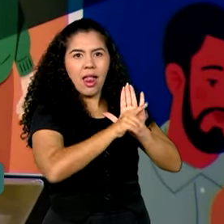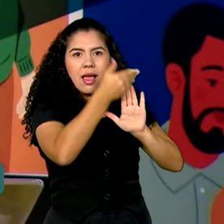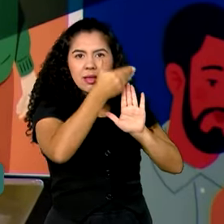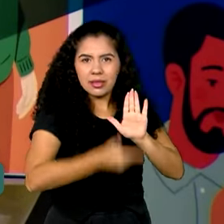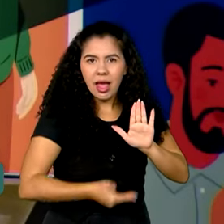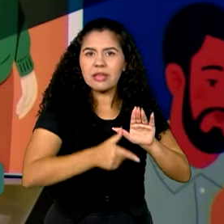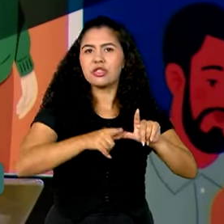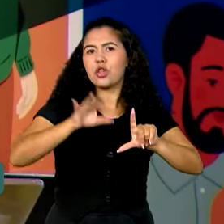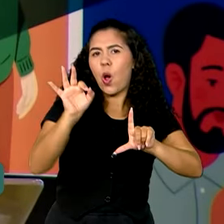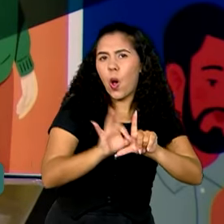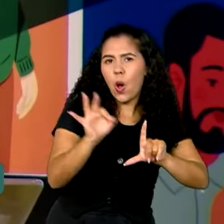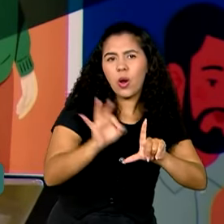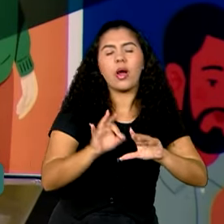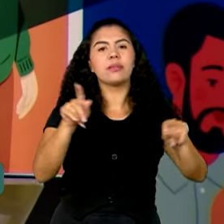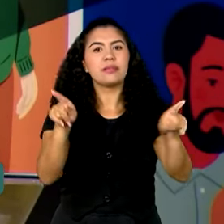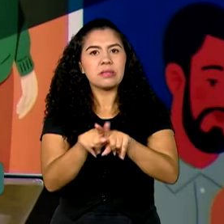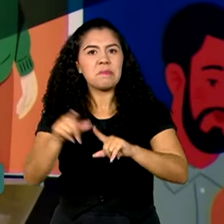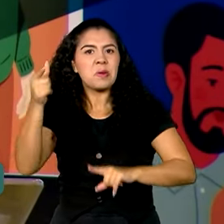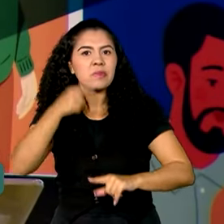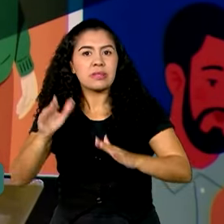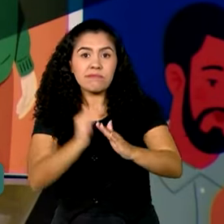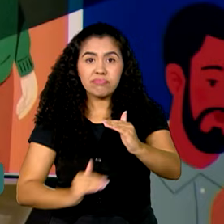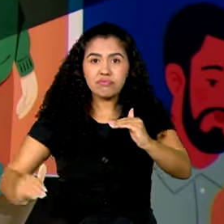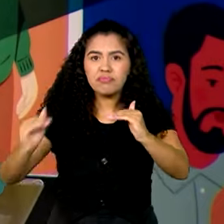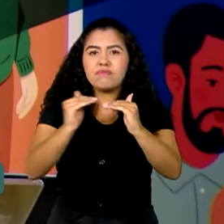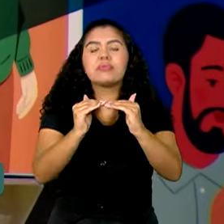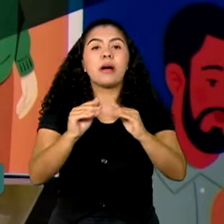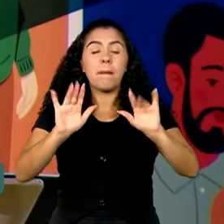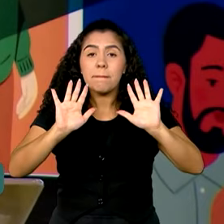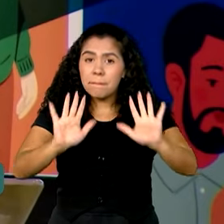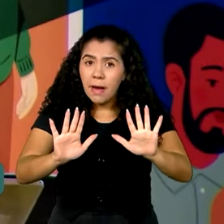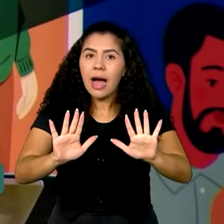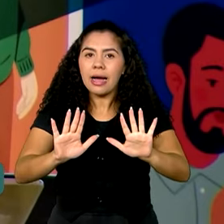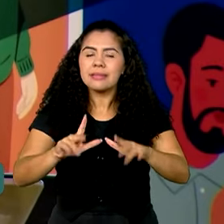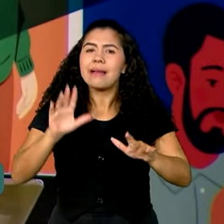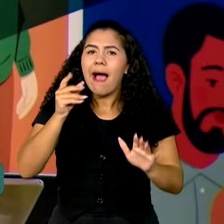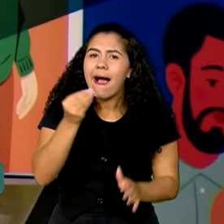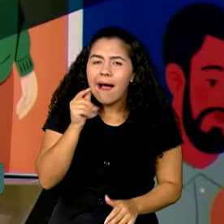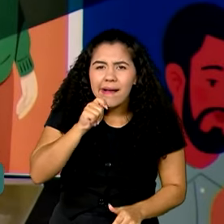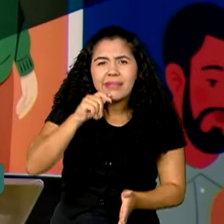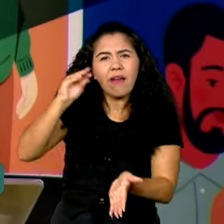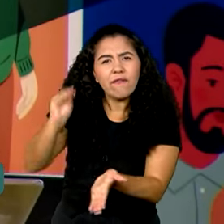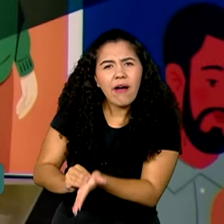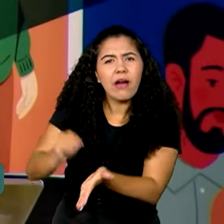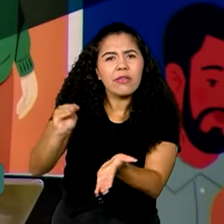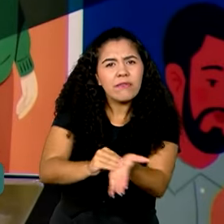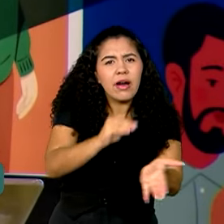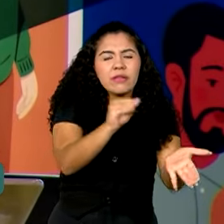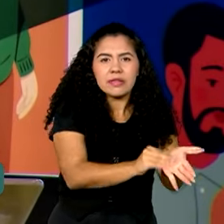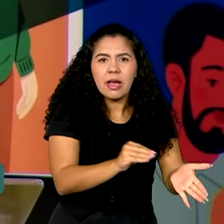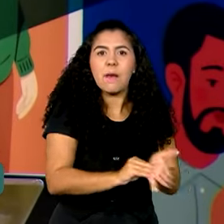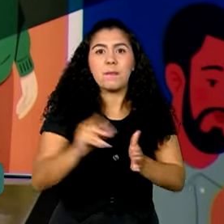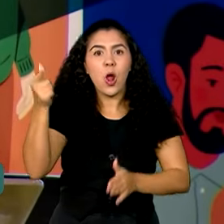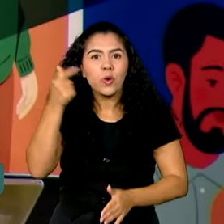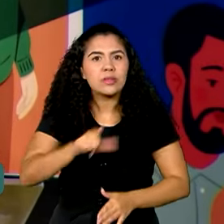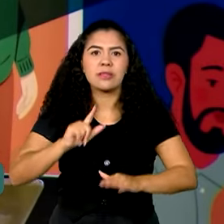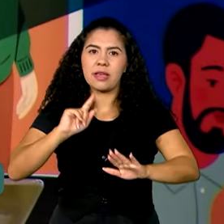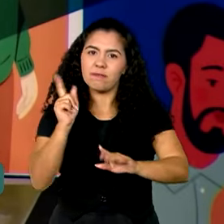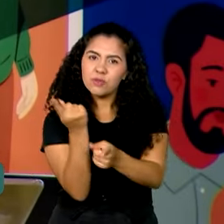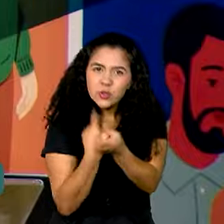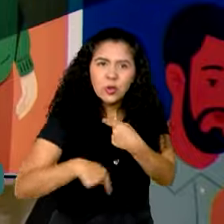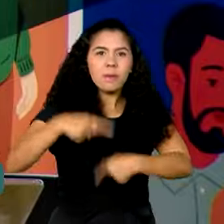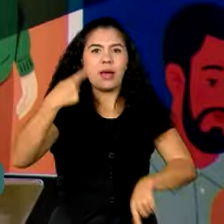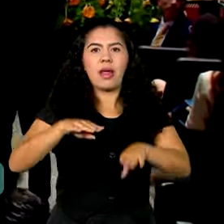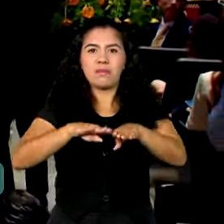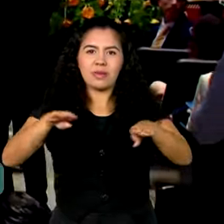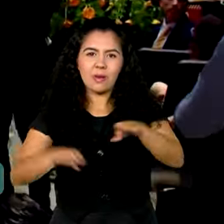já têm permitido o ingresso mais equitativo nas estatais, mas que ainda são insuficientes para superar as desigualdades formadas no